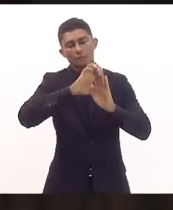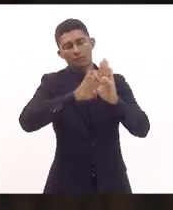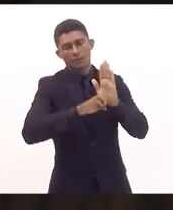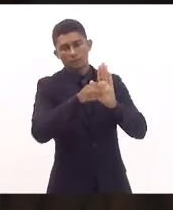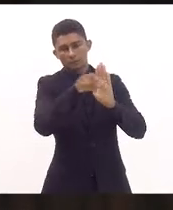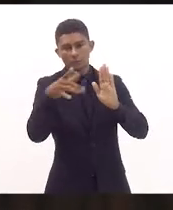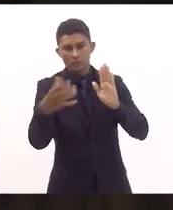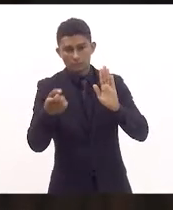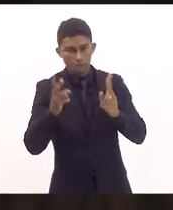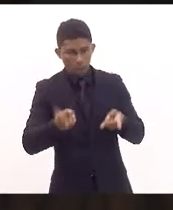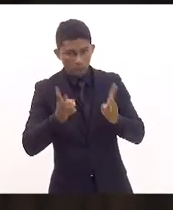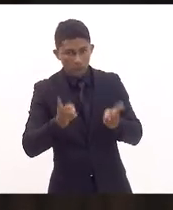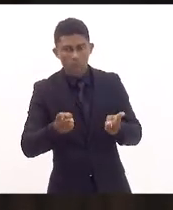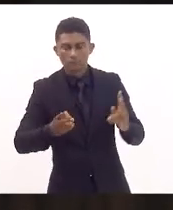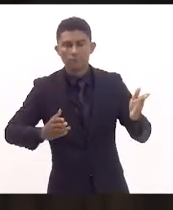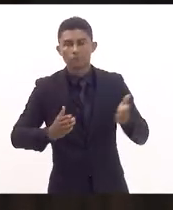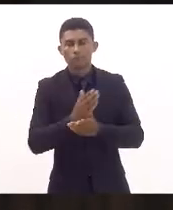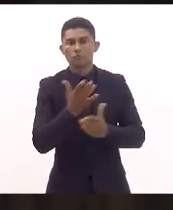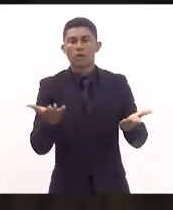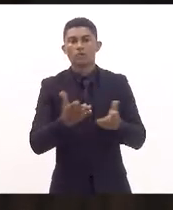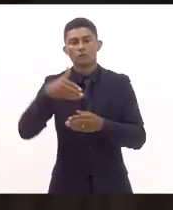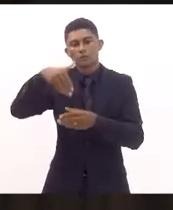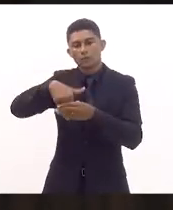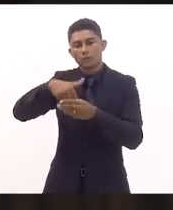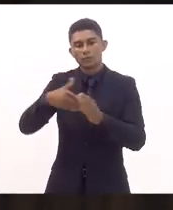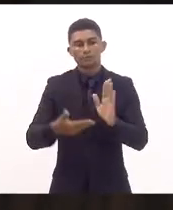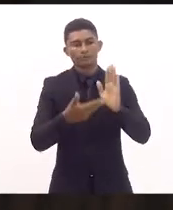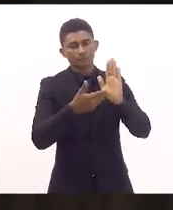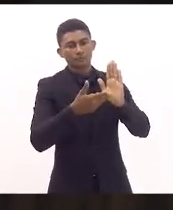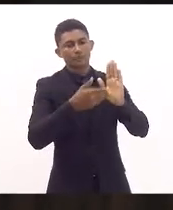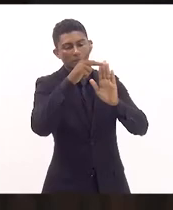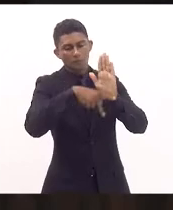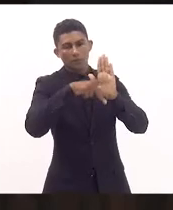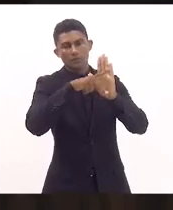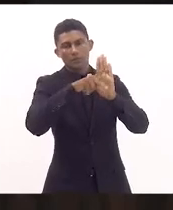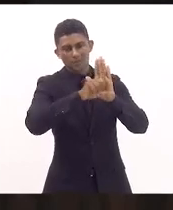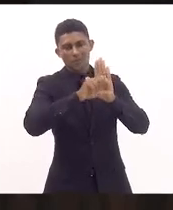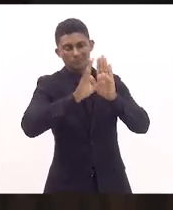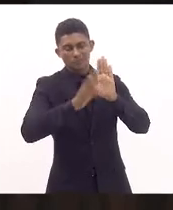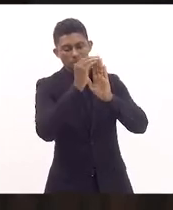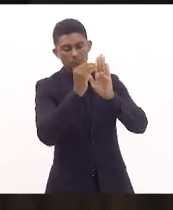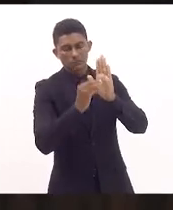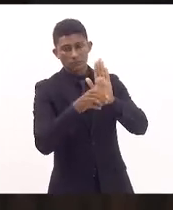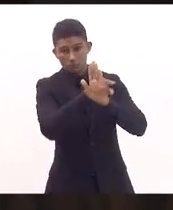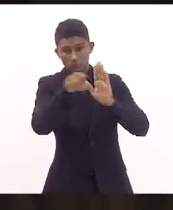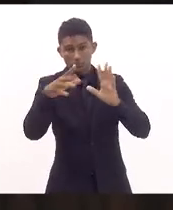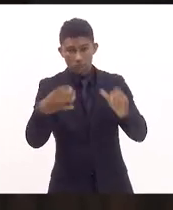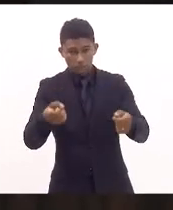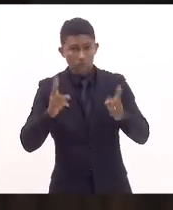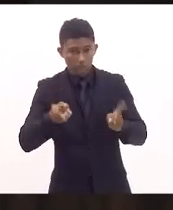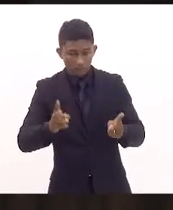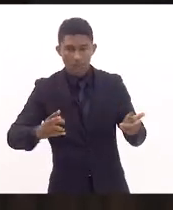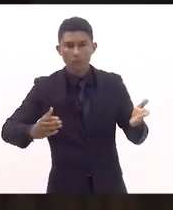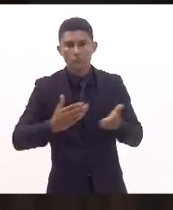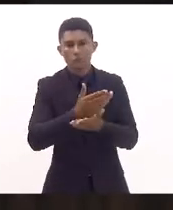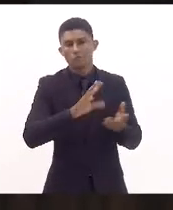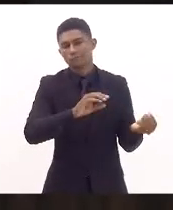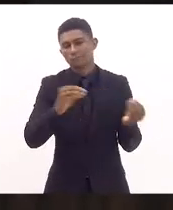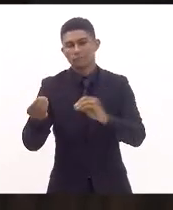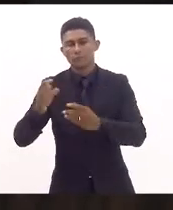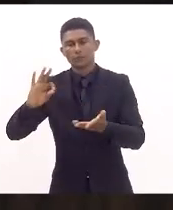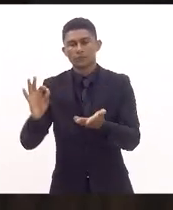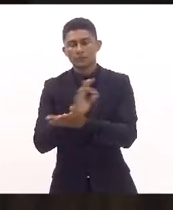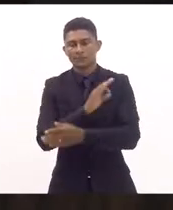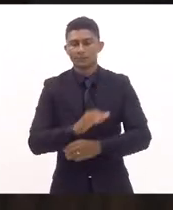aprovam, permaneçam como estão, aprovado. Em votação, projeto assim emendado. Senhores que aprovam, permaneçam como estão, aprovado. Vai ao autógrafo.